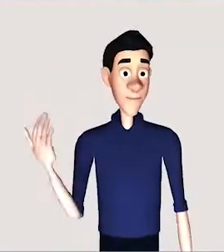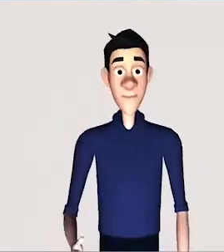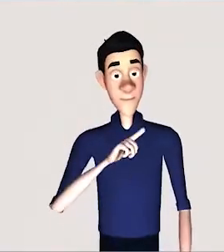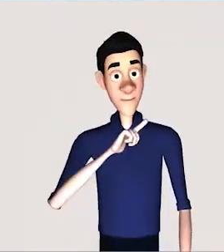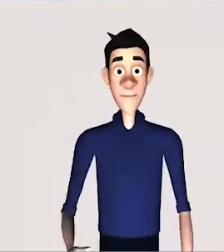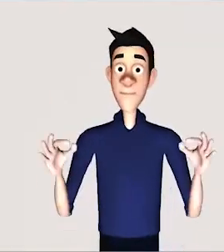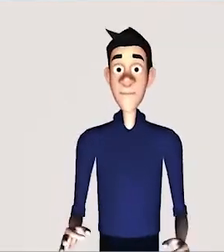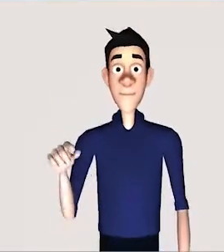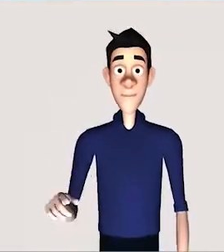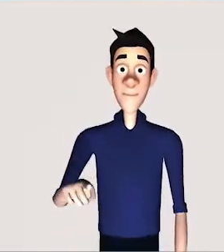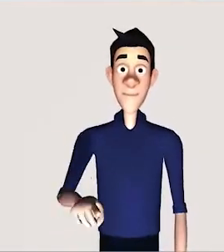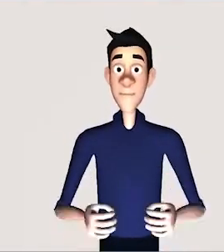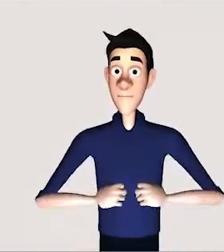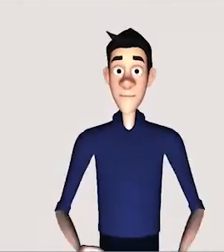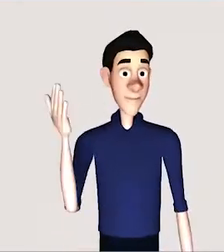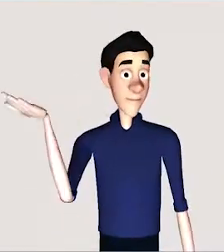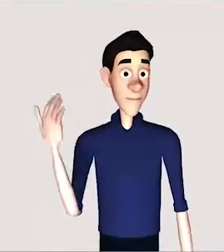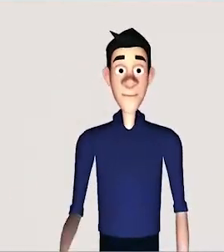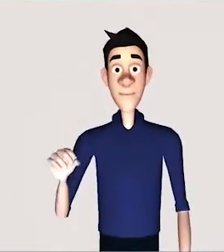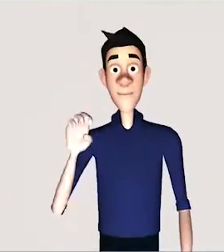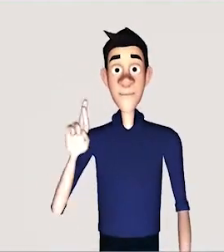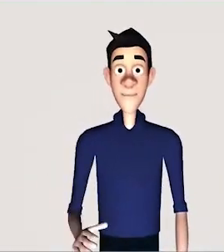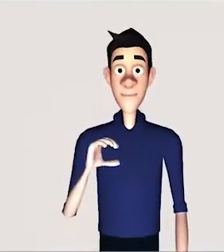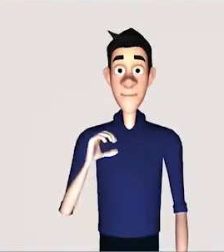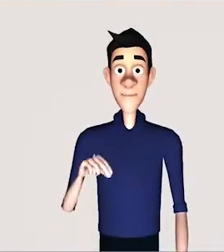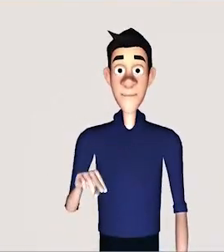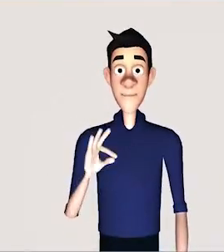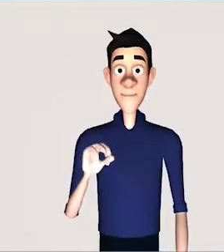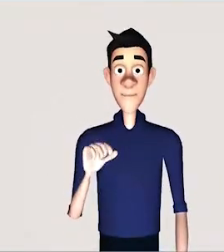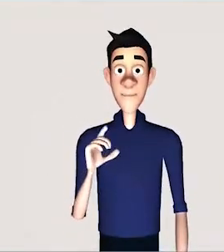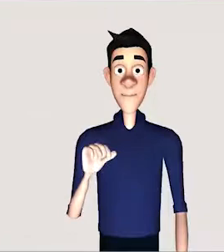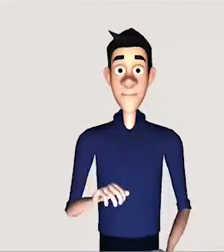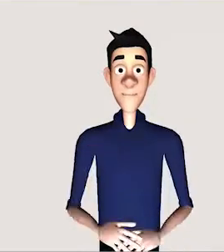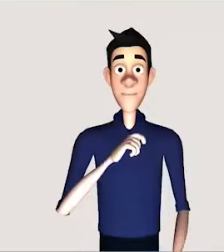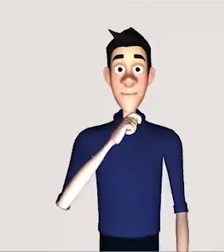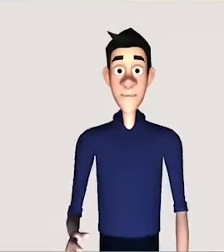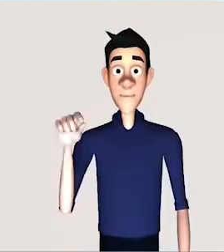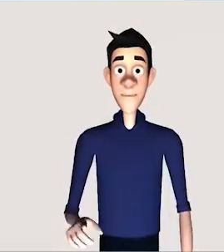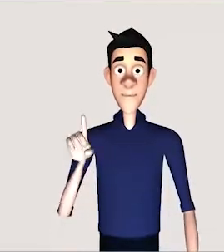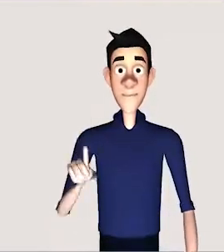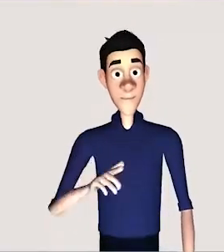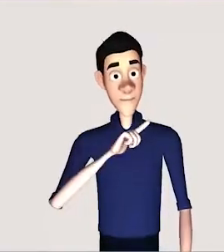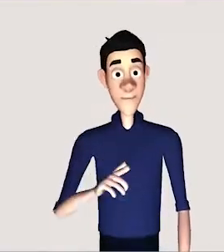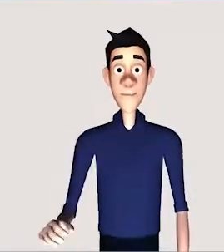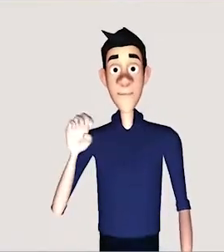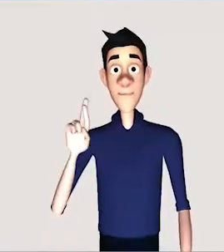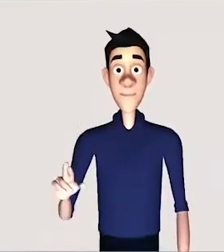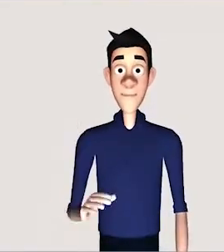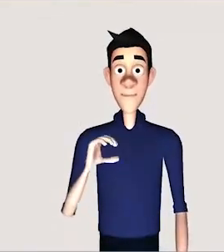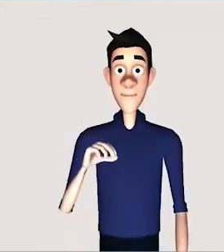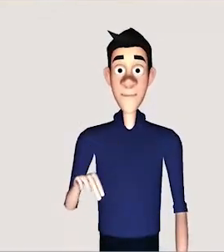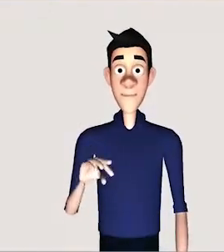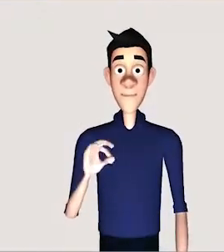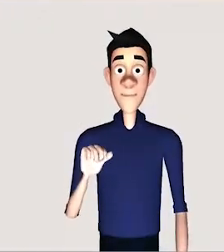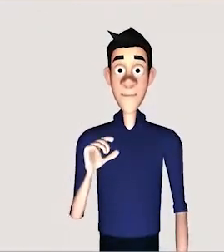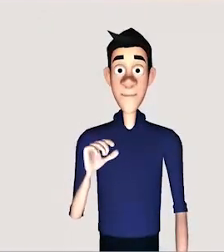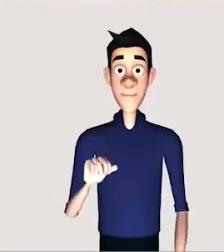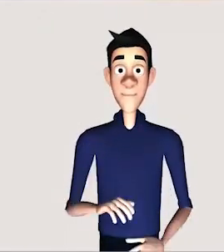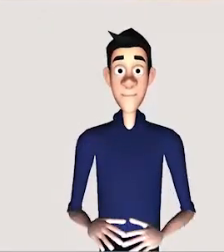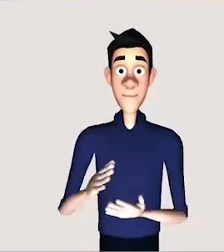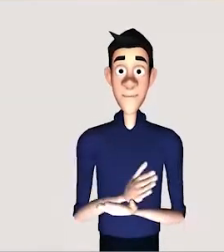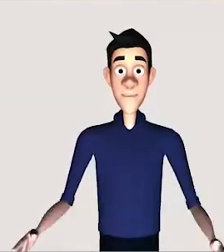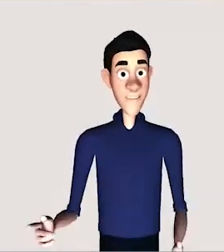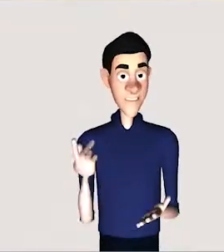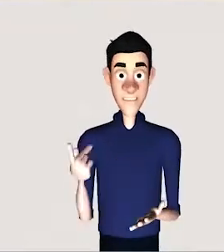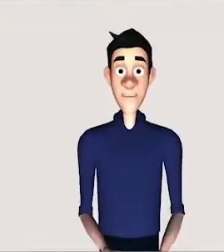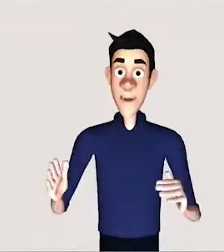do próprio visitante que não quis assinar, mas ele passou pelo ponto, então foi por uma questão do próprio visitante que não foi contado,